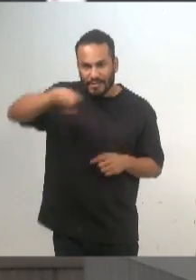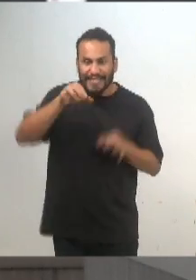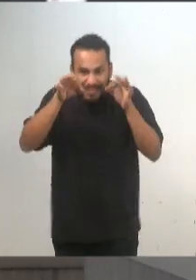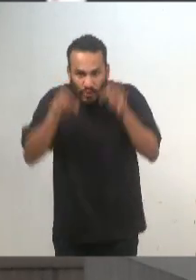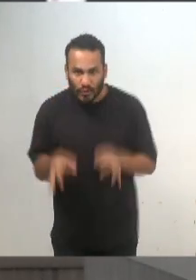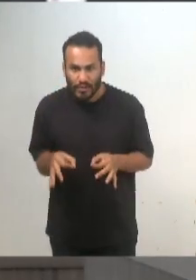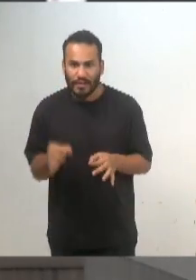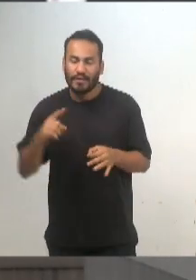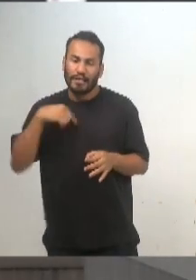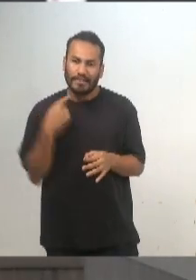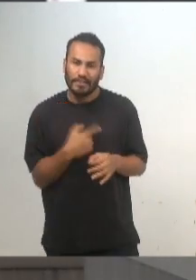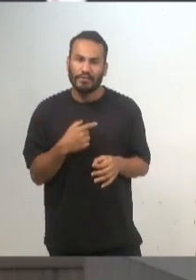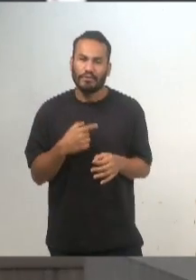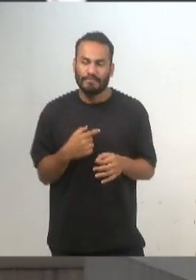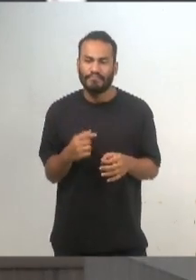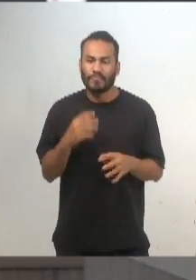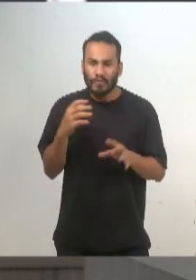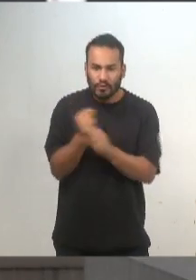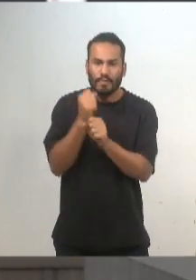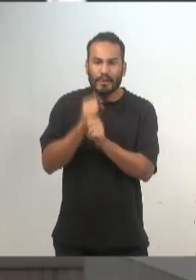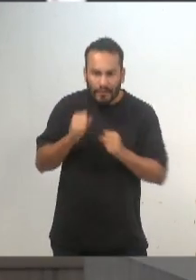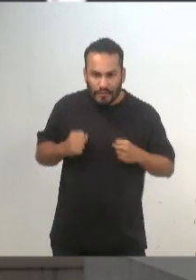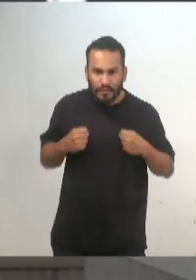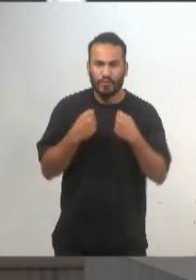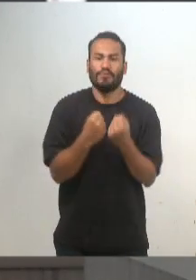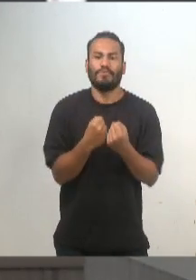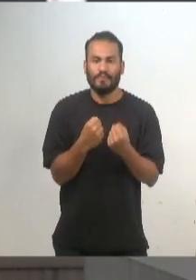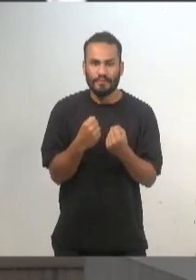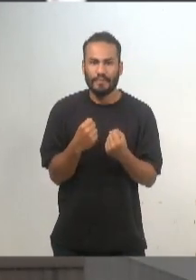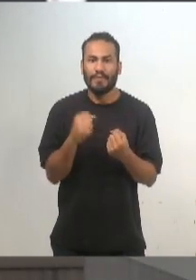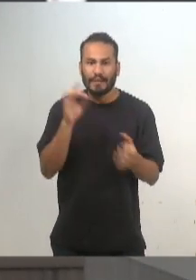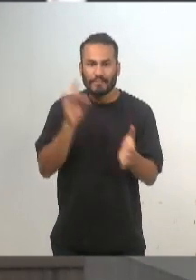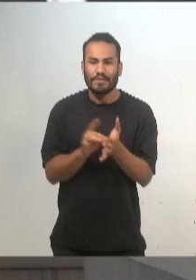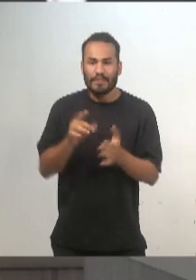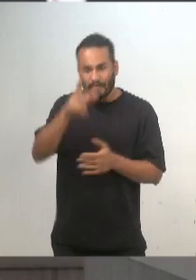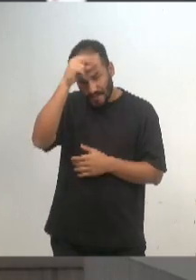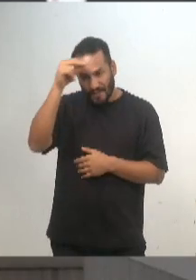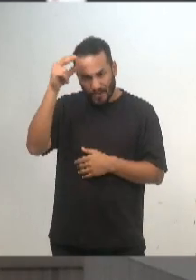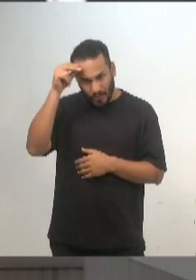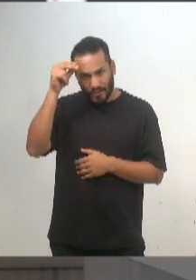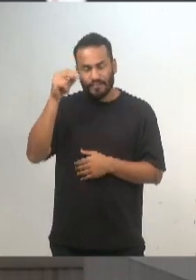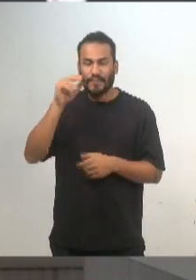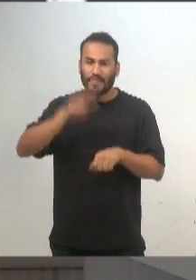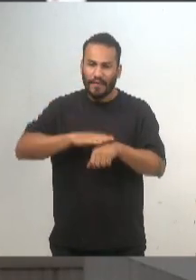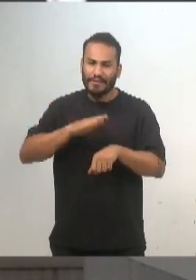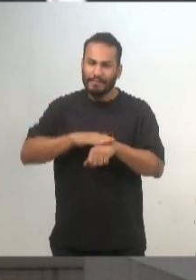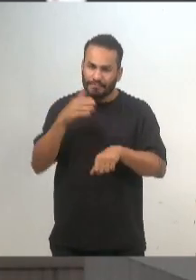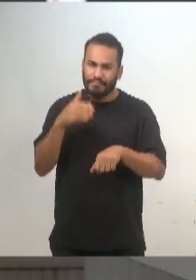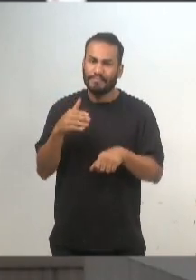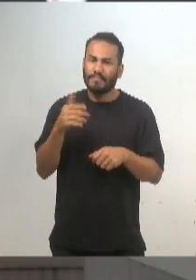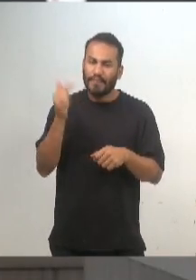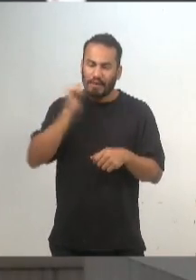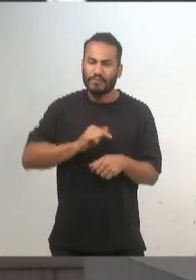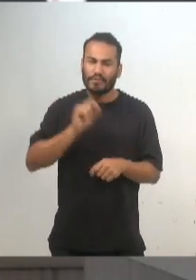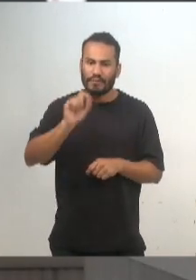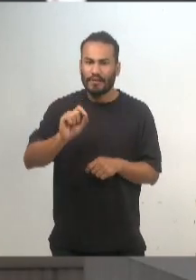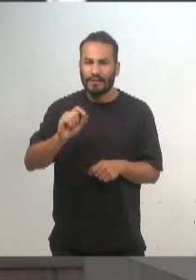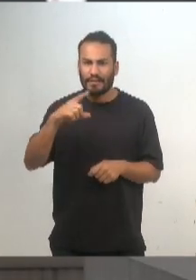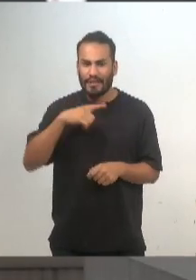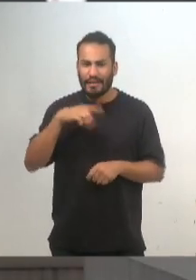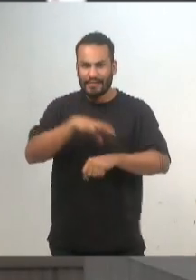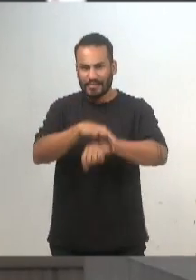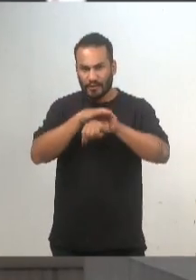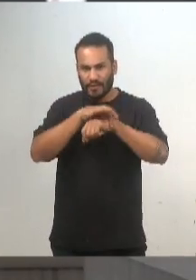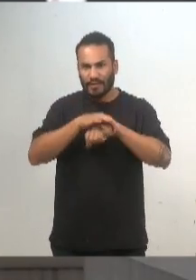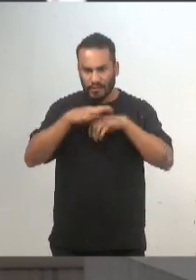justas e a gente está se somando aos seus esforços também para que realmente o Executivo, a Prefeitura de Blumenau, faça a sua parte para que realmente a gente tenha